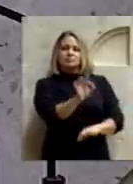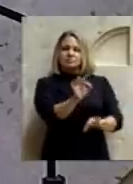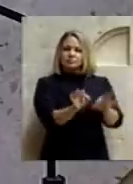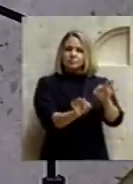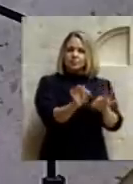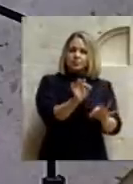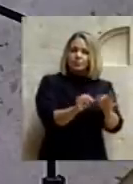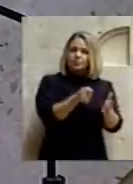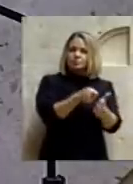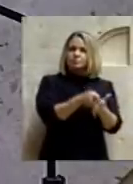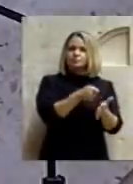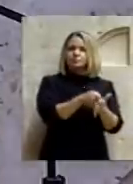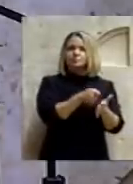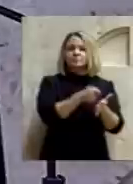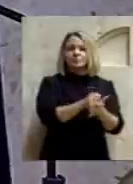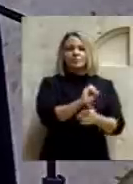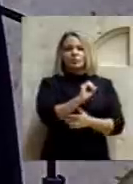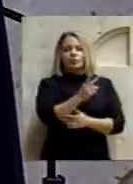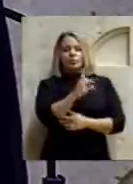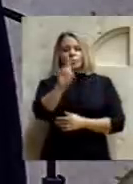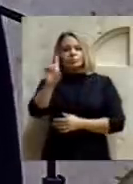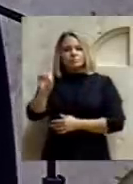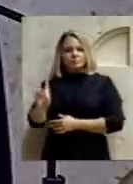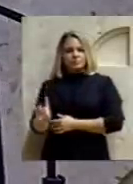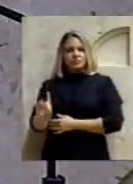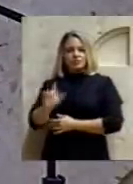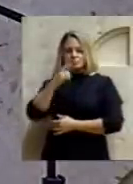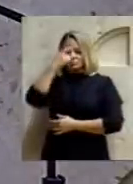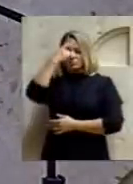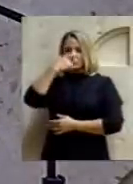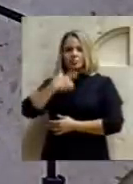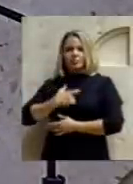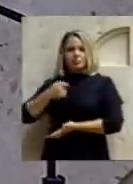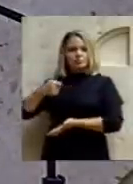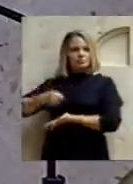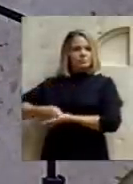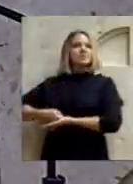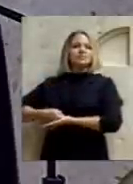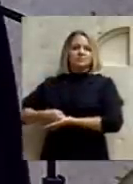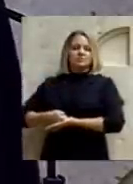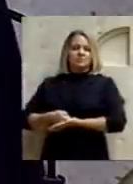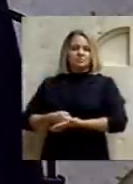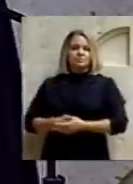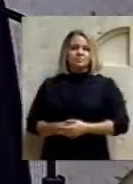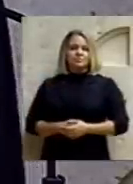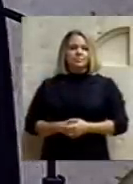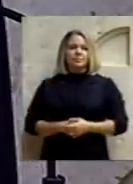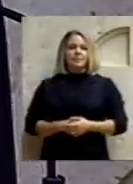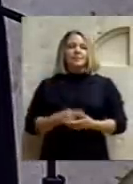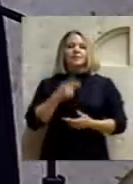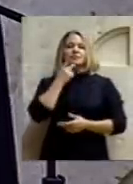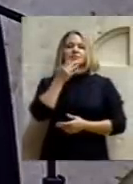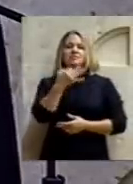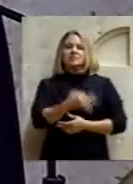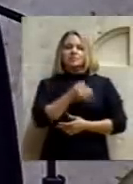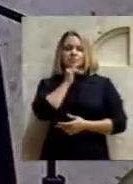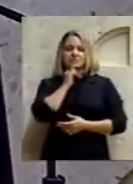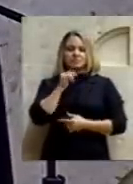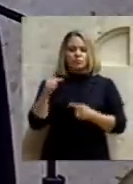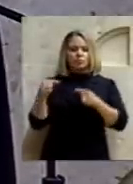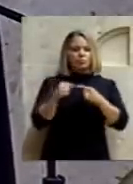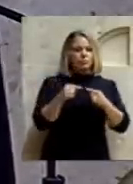juridicamente estabelecidos ou direitos moralmente exigidos. Em outras palavras, quando se